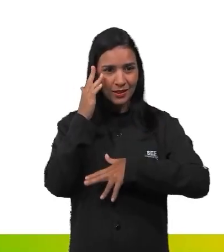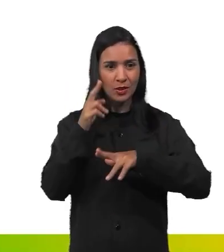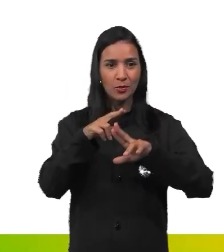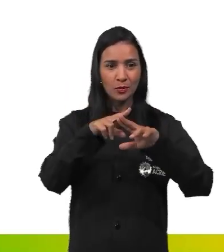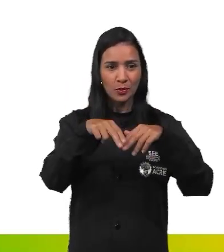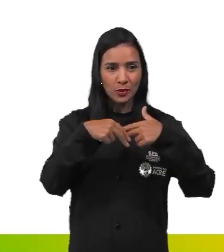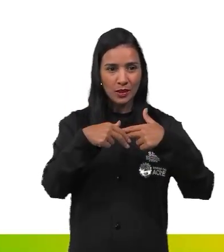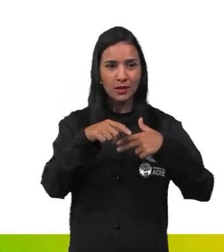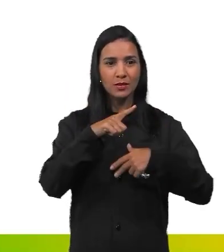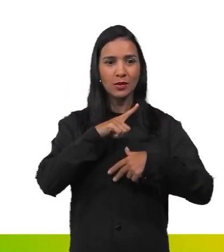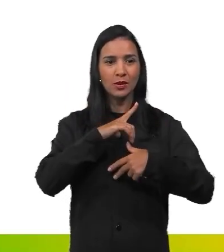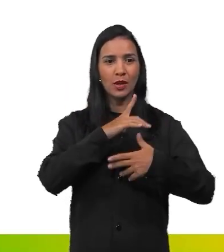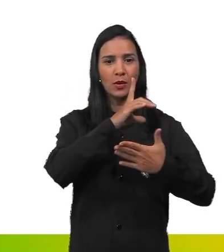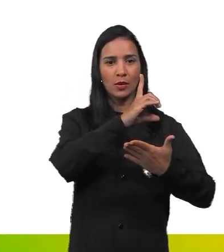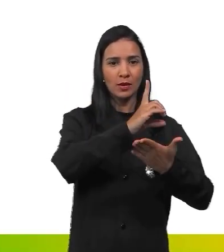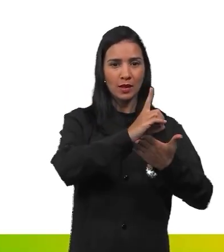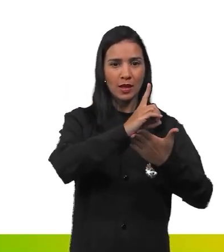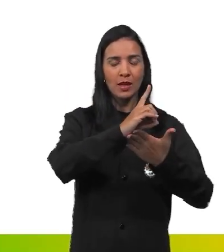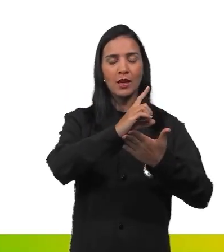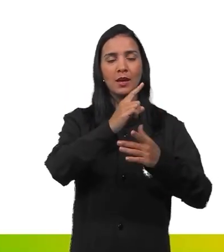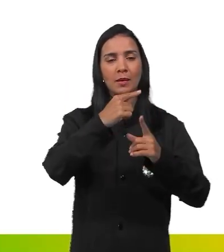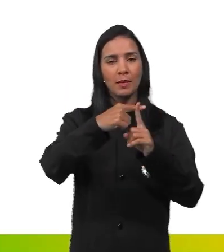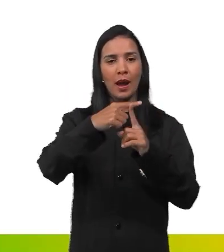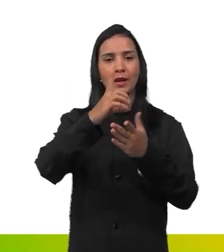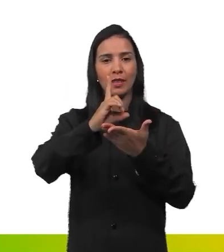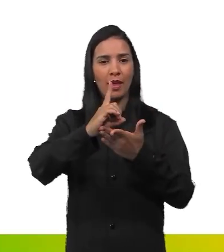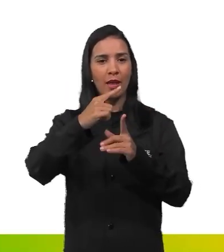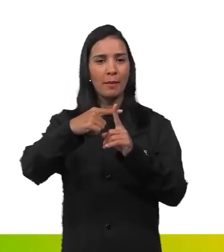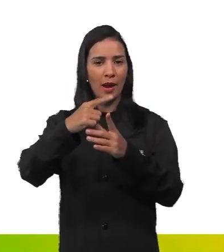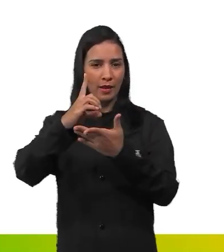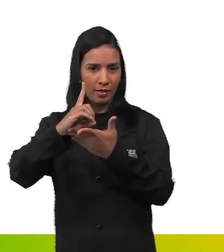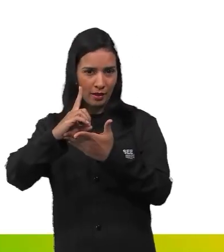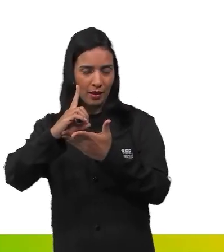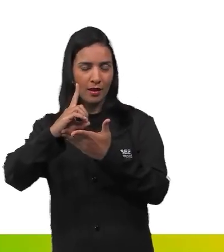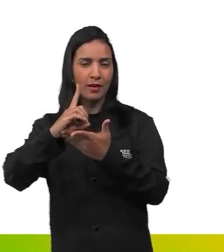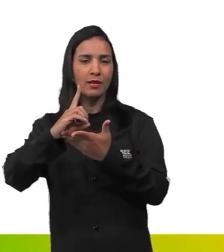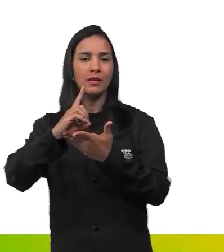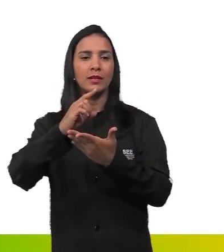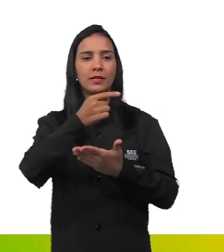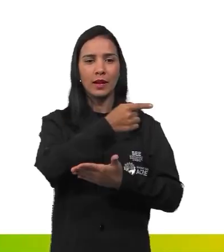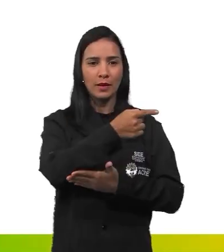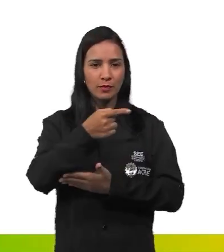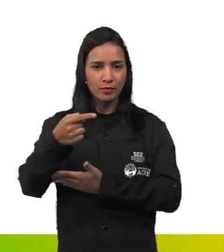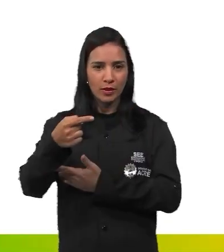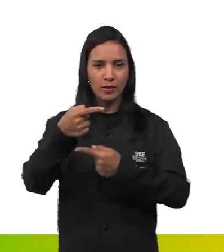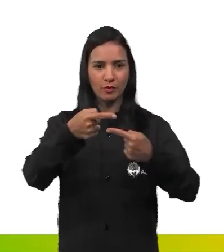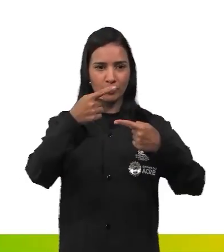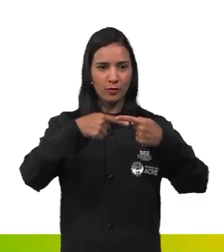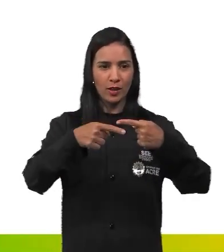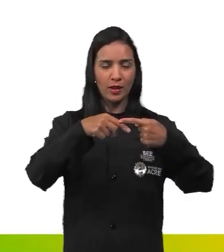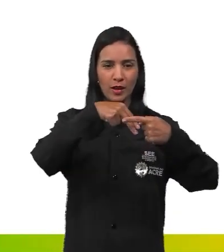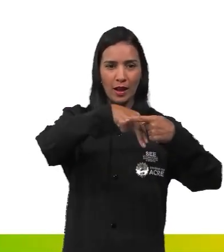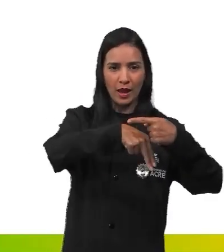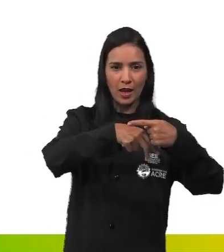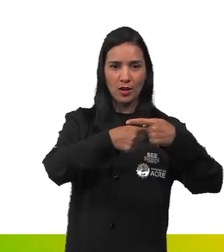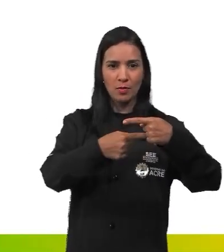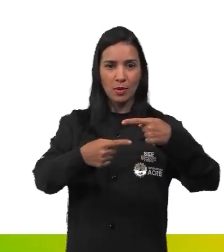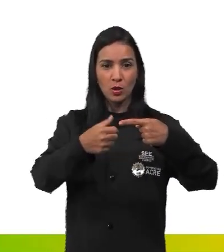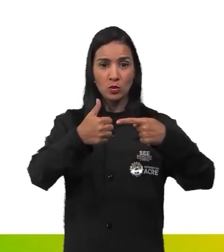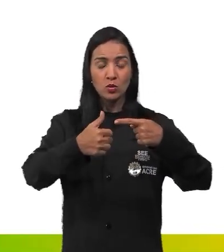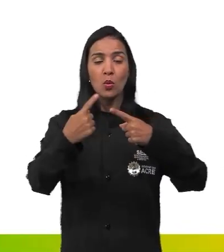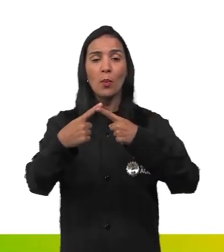1d. Então eu posso dizer que o AN menos o A1